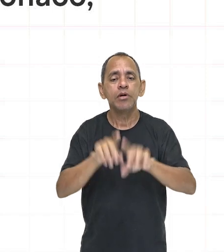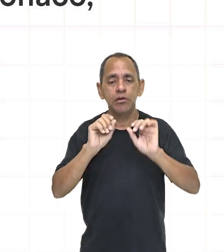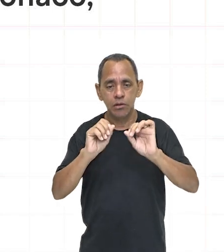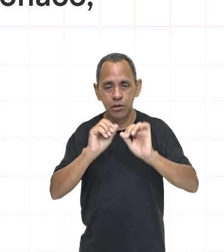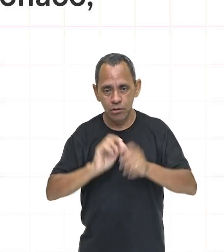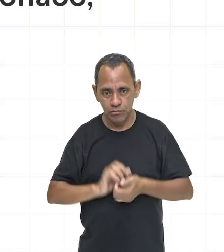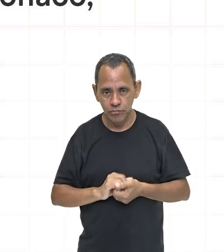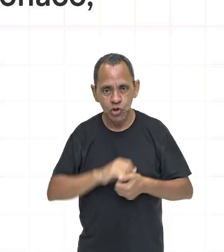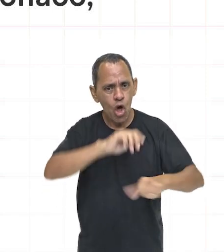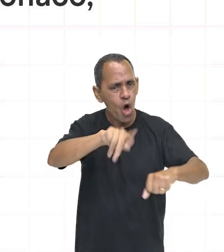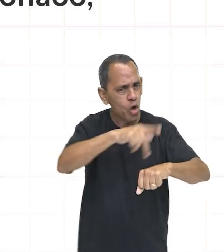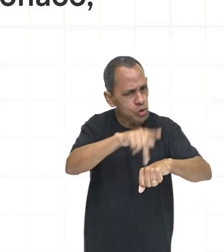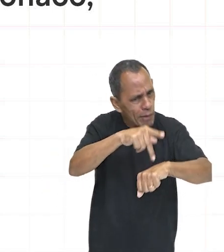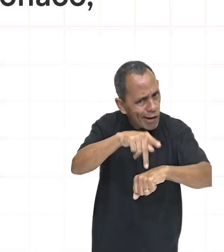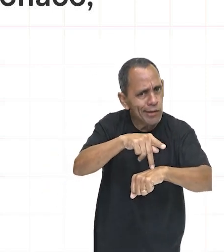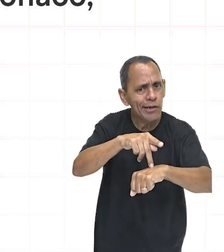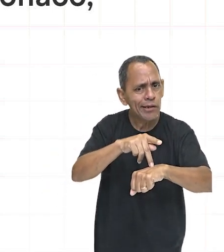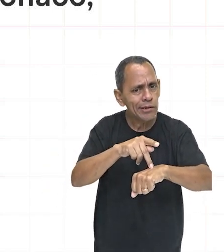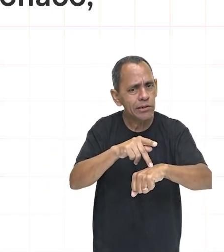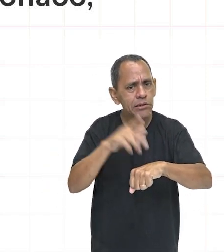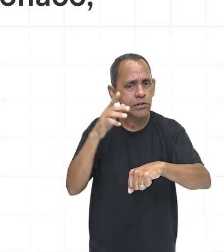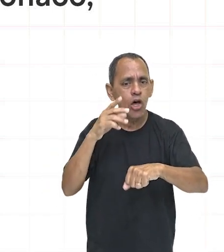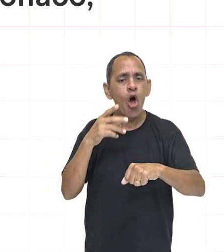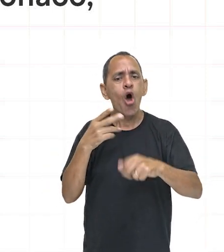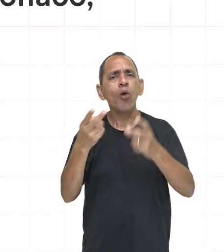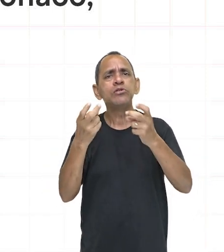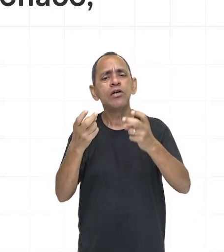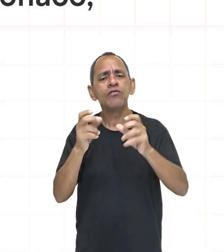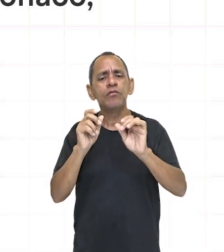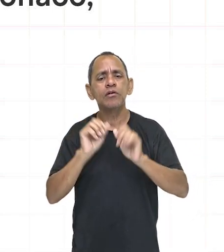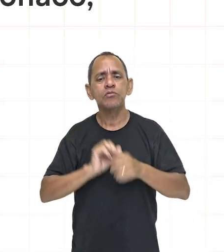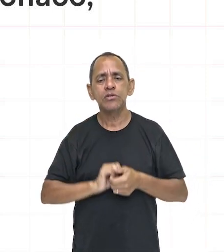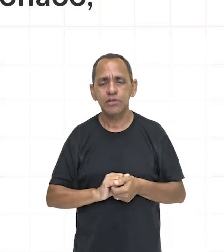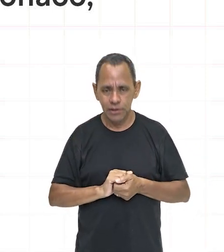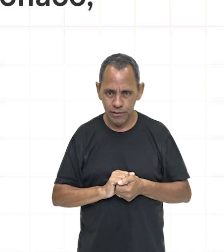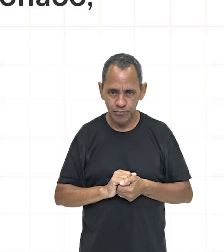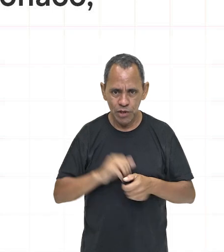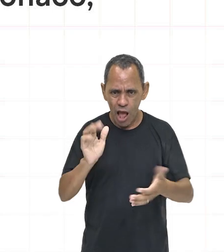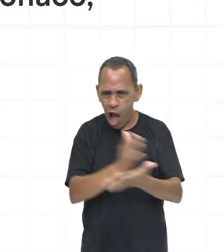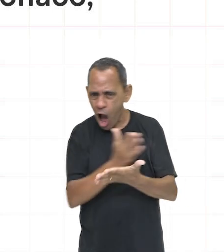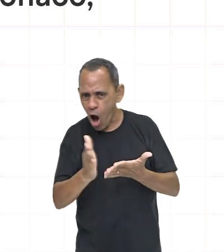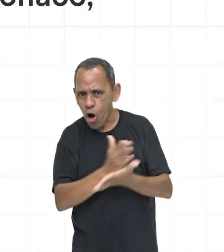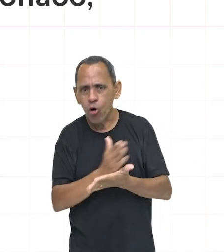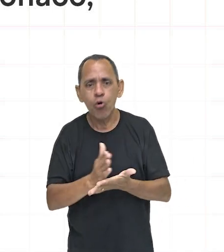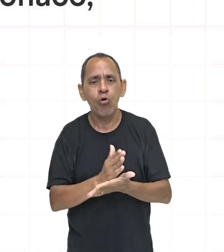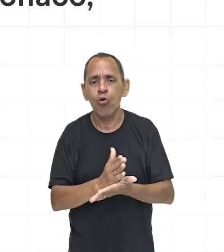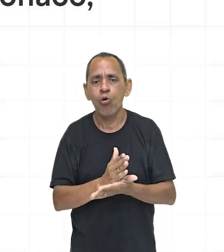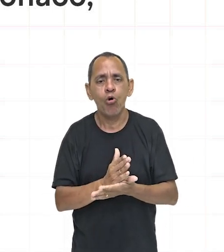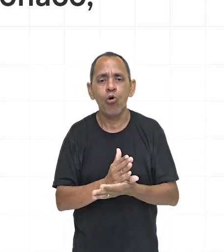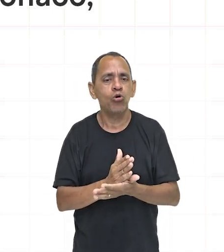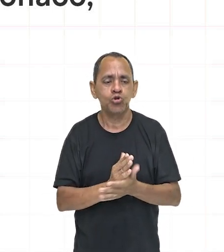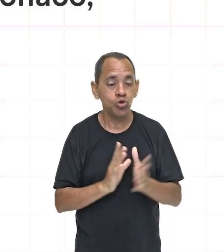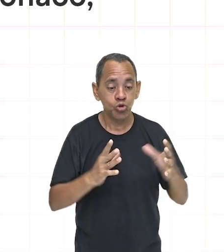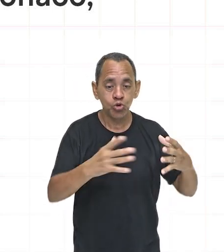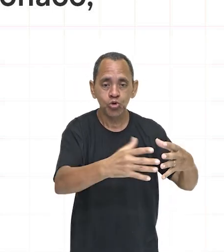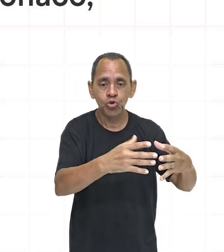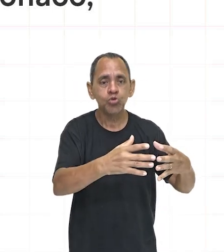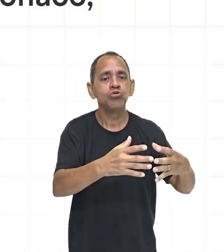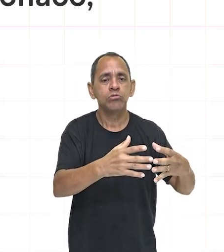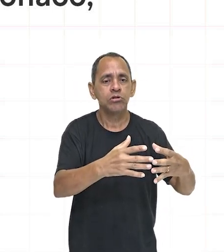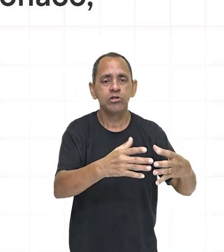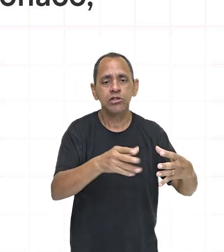esses países, né, a gente observa que alguns países eles não são membros da União Europeia,